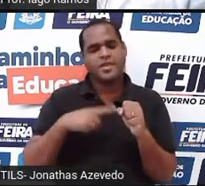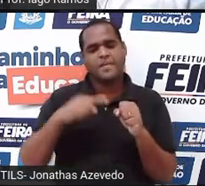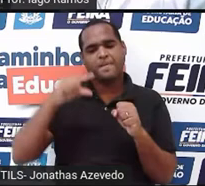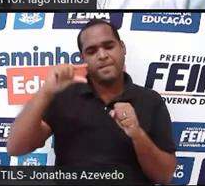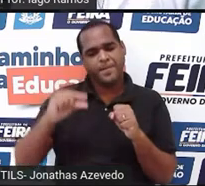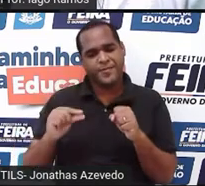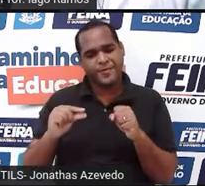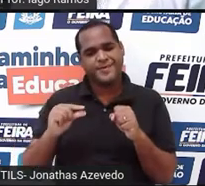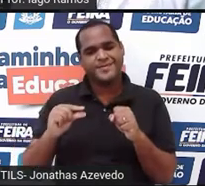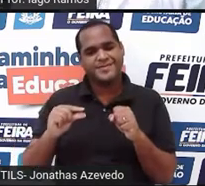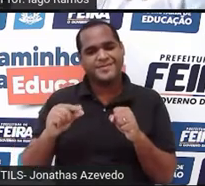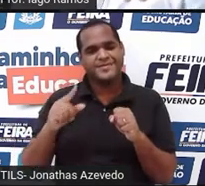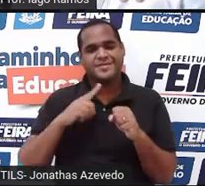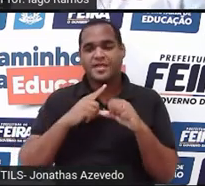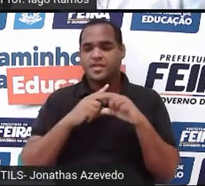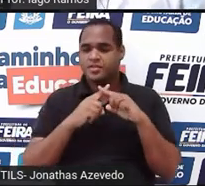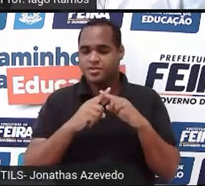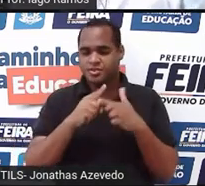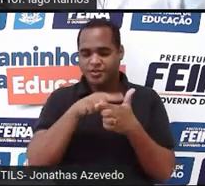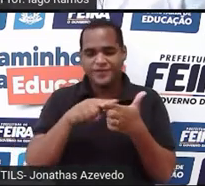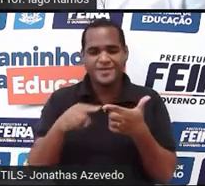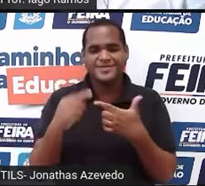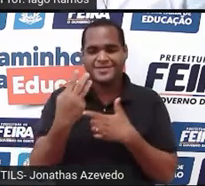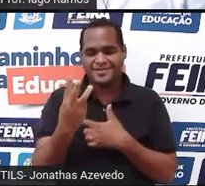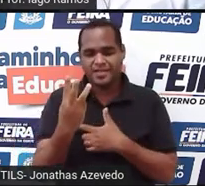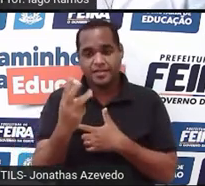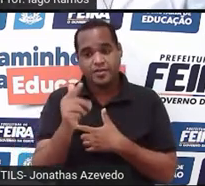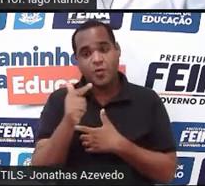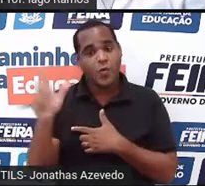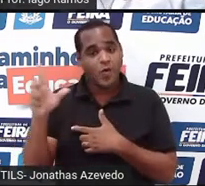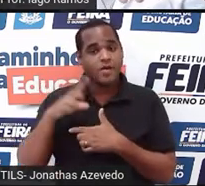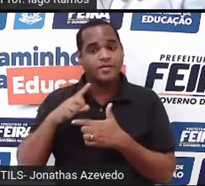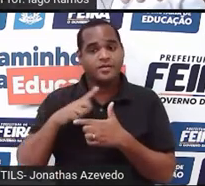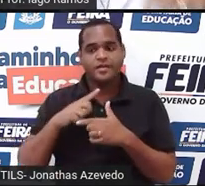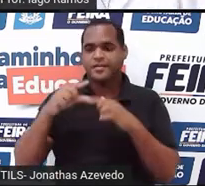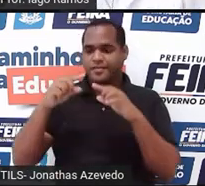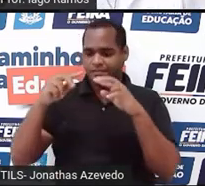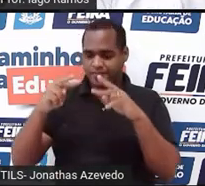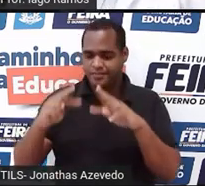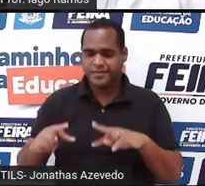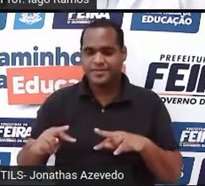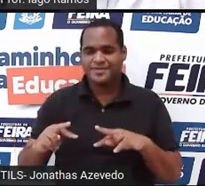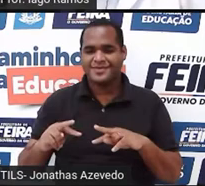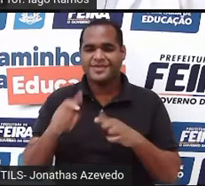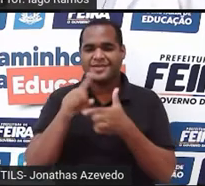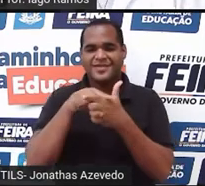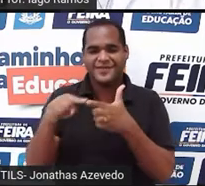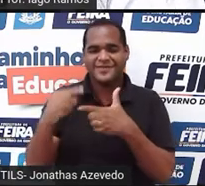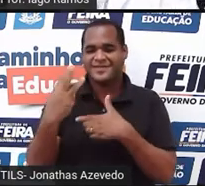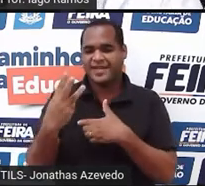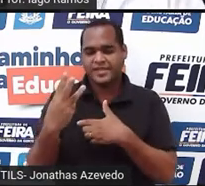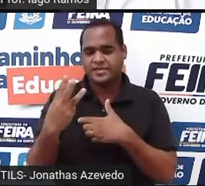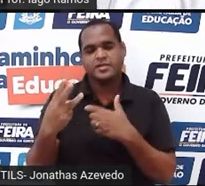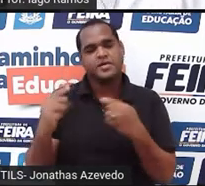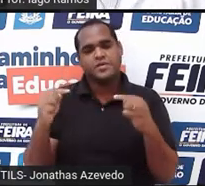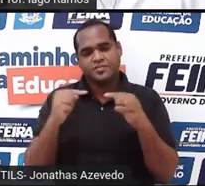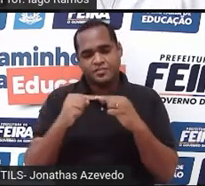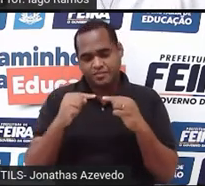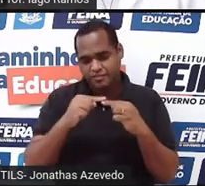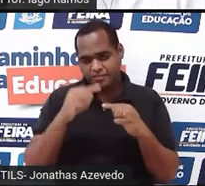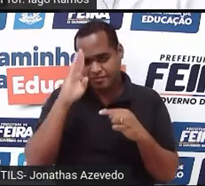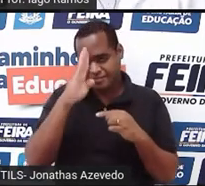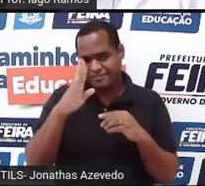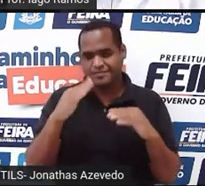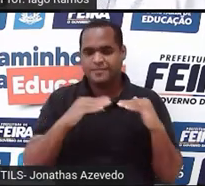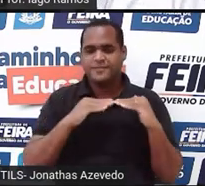diminui dividindo por três e a outra também diminui / 3 também é uma relação